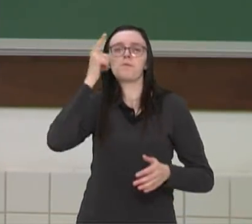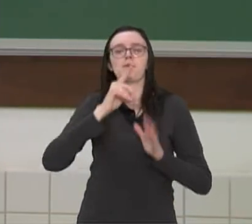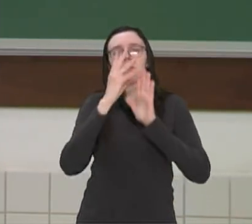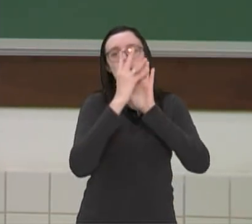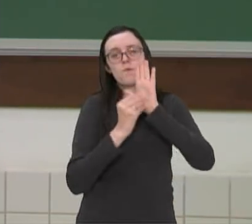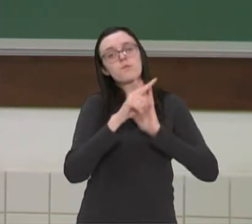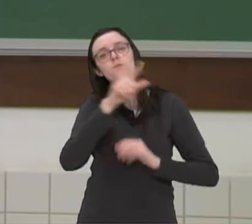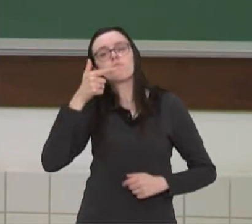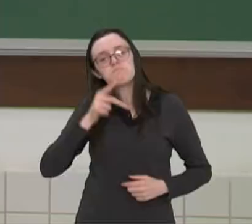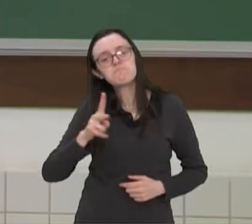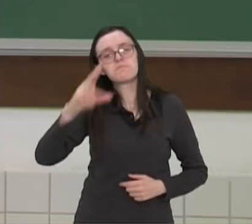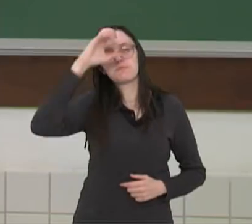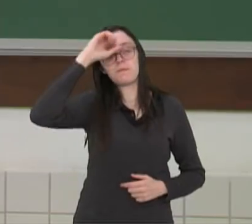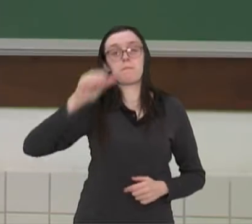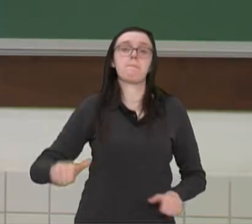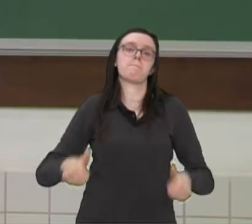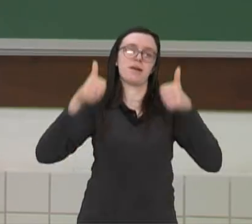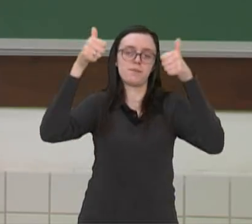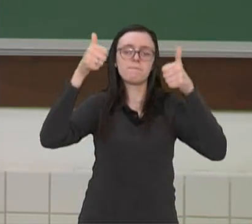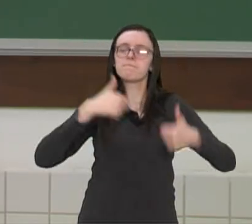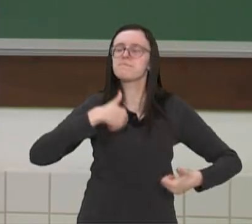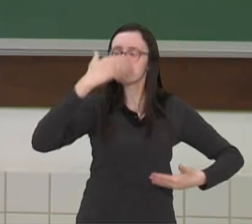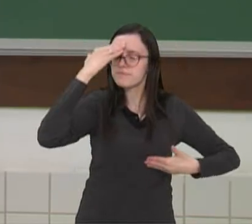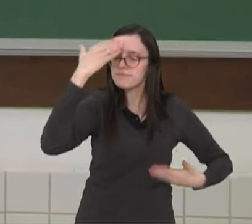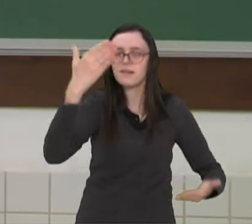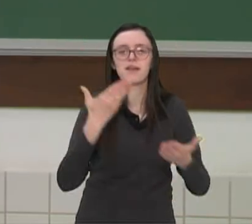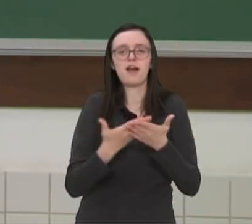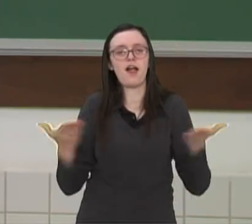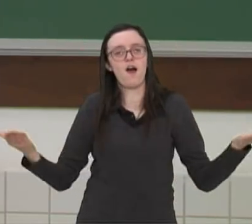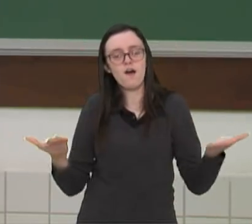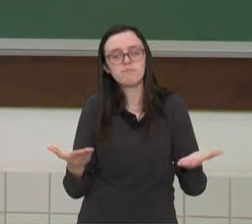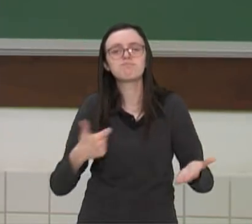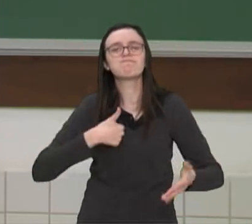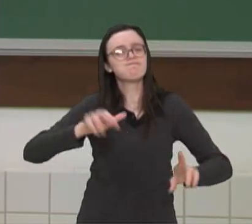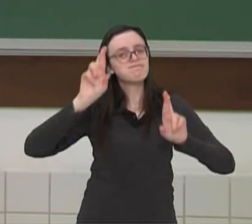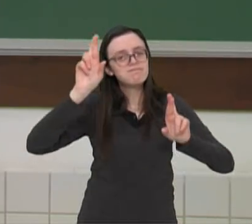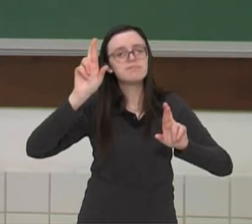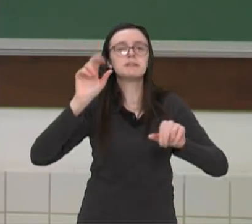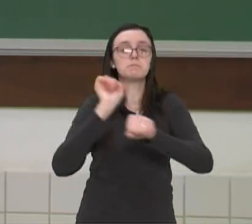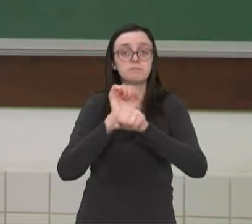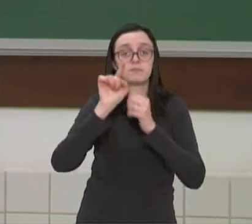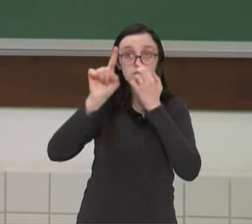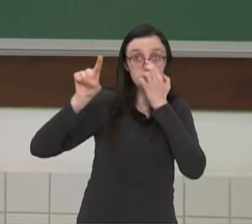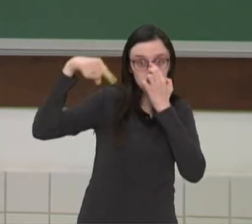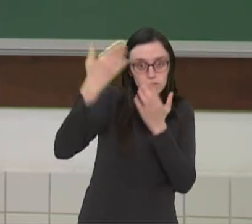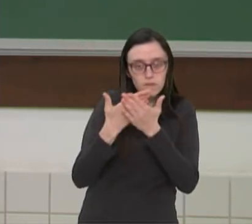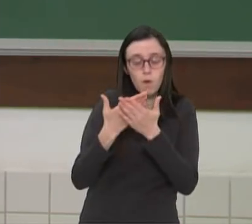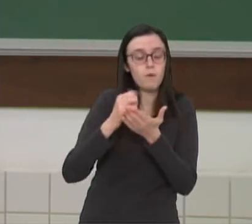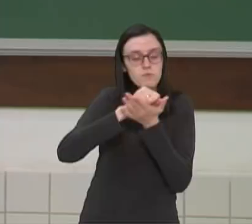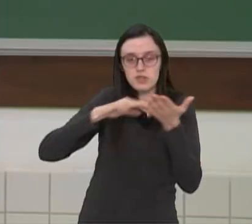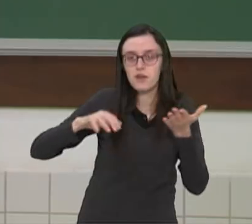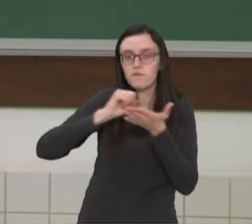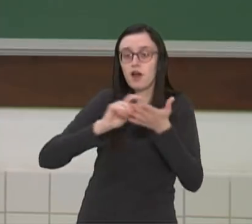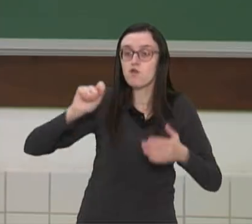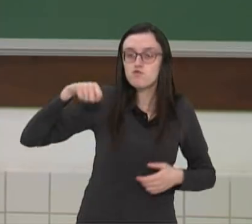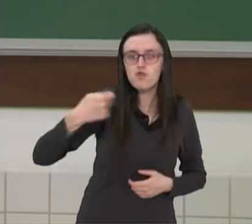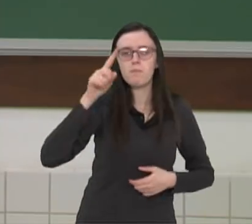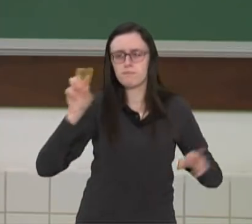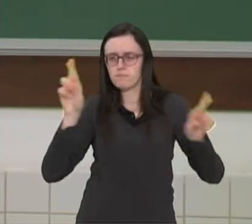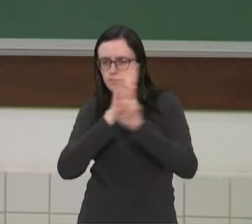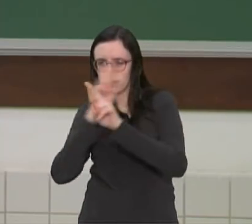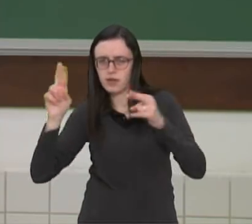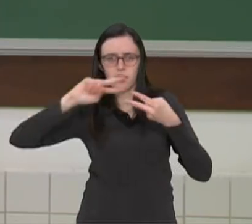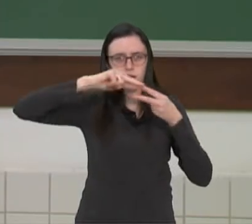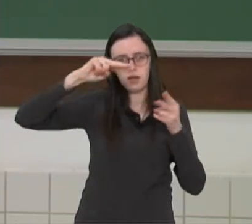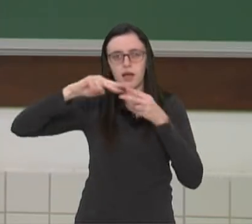para vocês entenderem um pouco melhor. Então, agradeço pela aula de hoje, espero vocês na próxima aula com um monte de exercícios sobre ligação